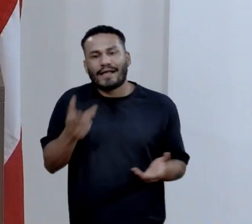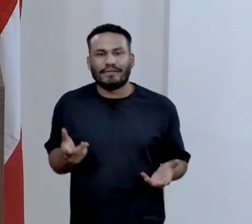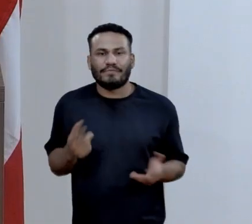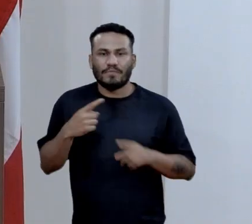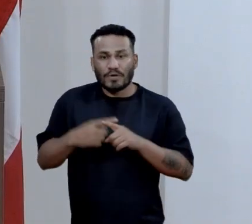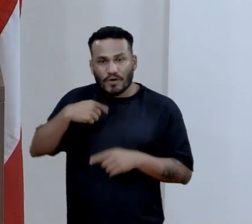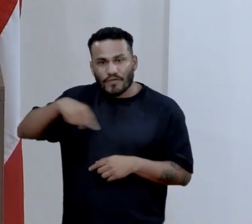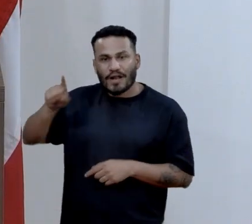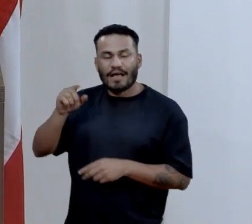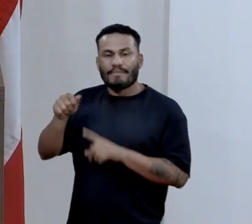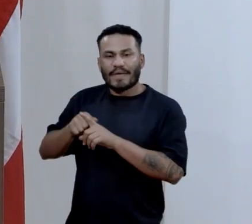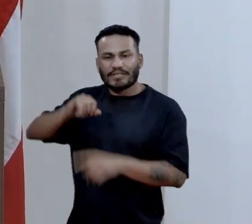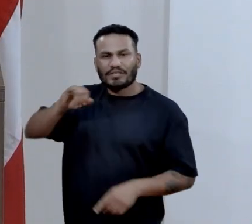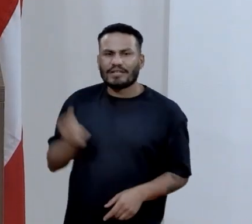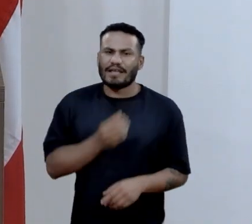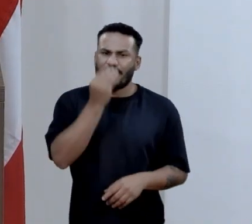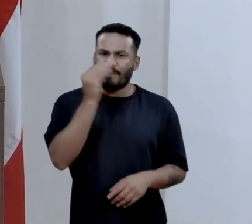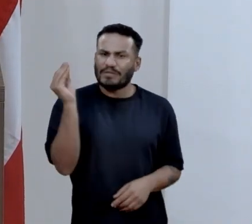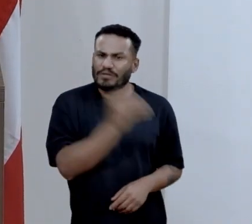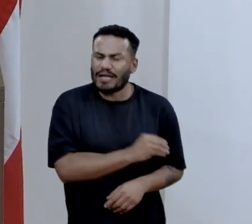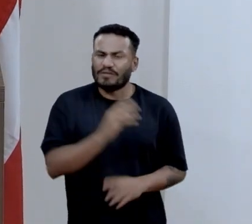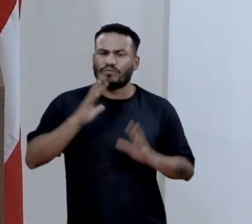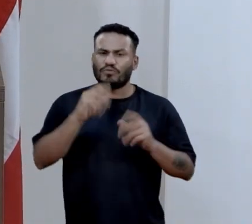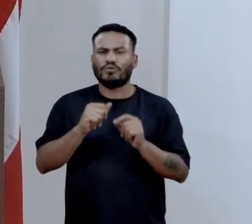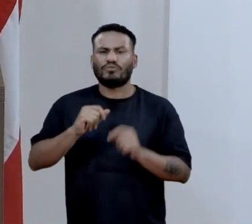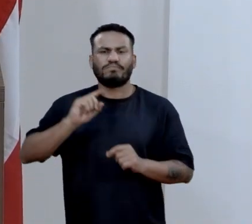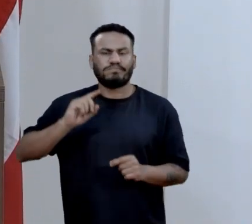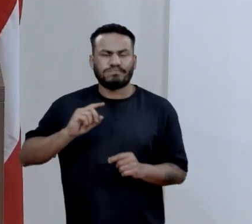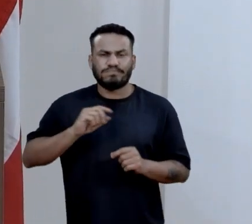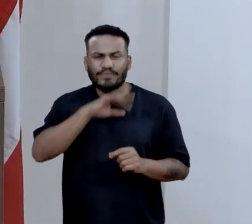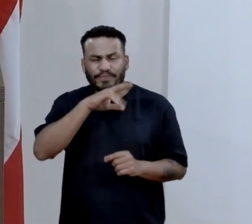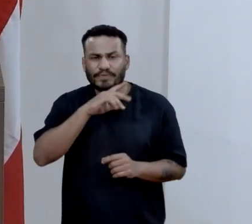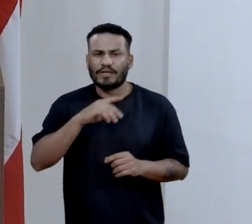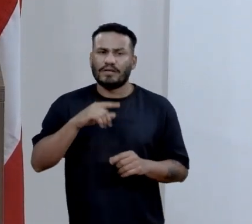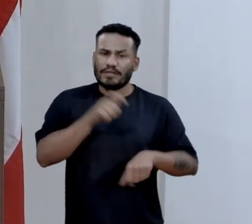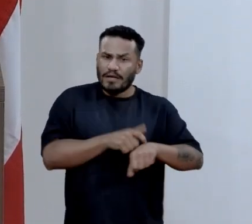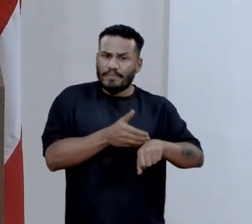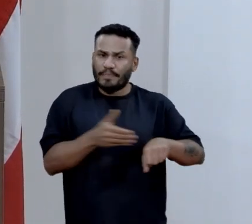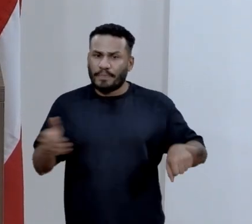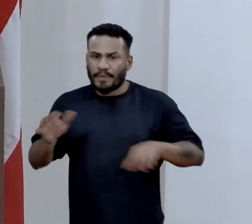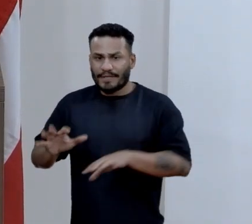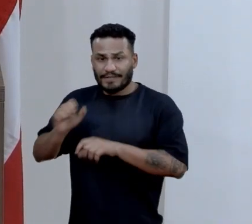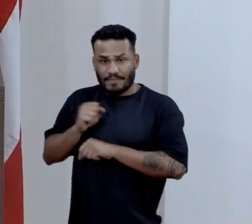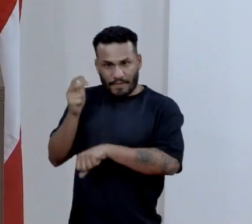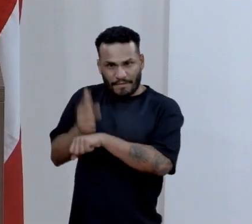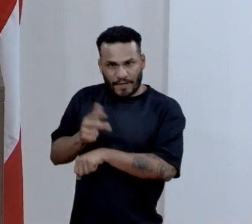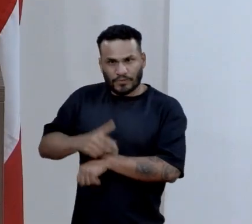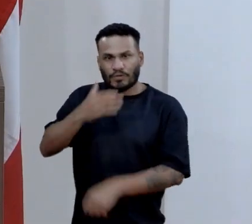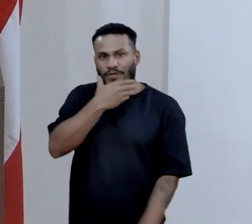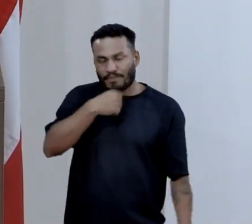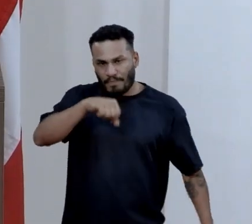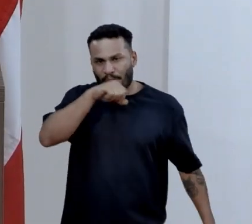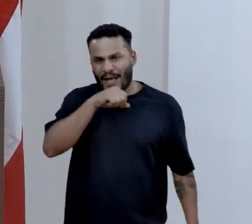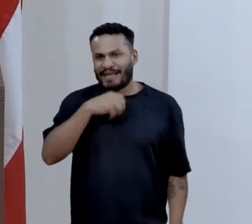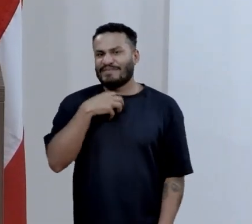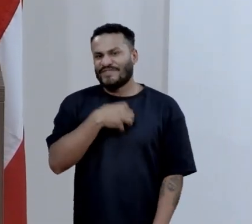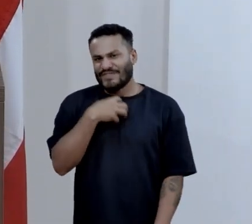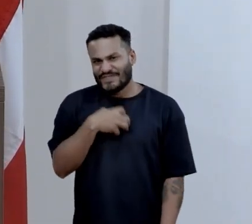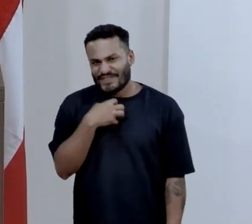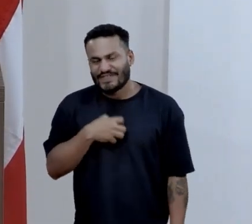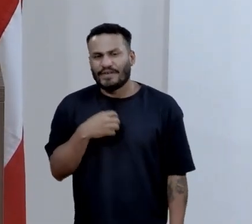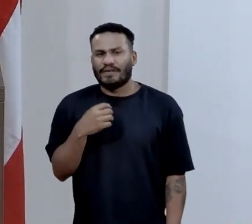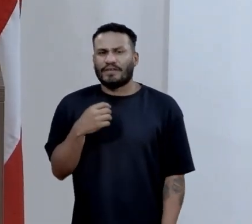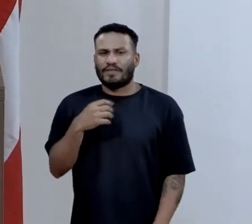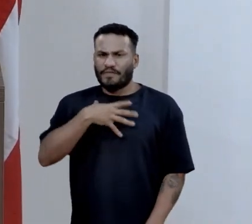eu fui lá em janeiro, o parque todo abandonado, todo deteriorado. E aí, com o tempo, eu fui deixando. Quando eu recebi o vídeo desse pai, realmente indignado, que o seu